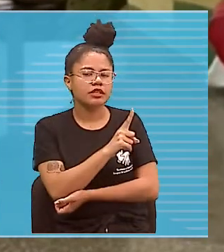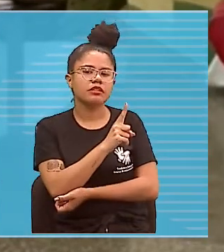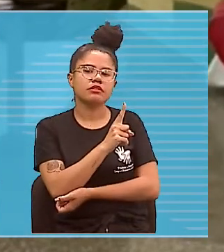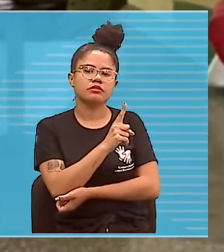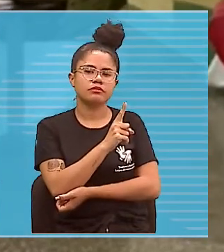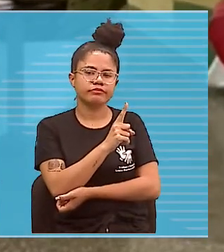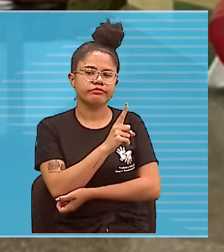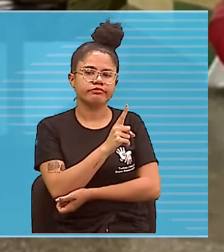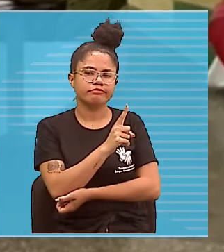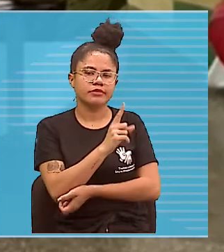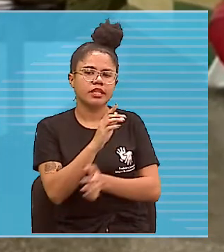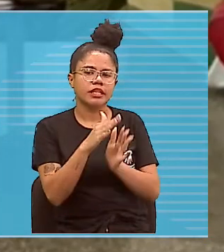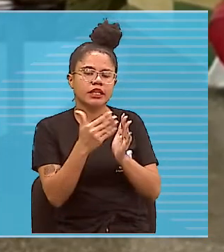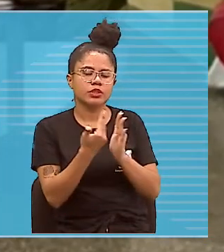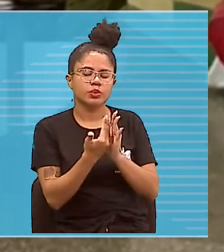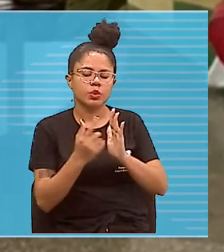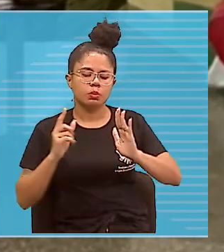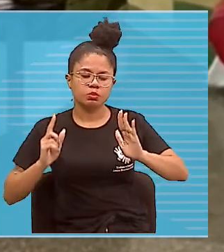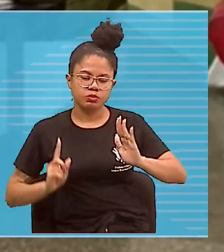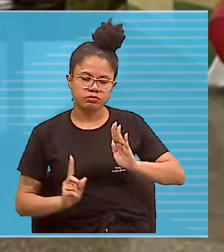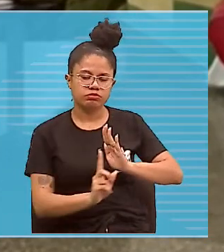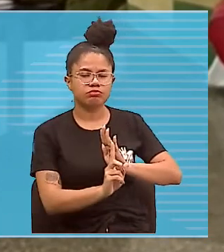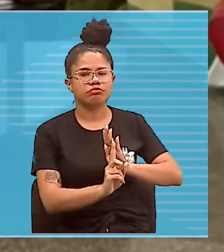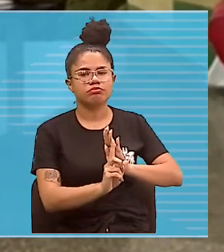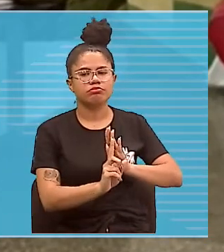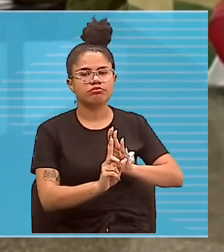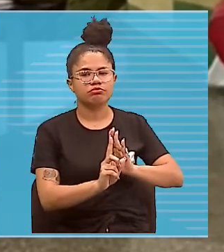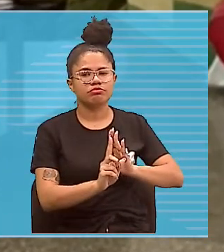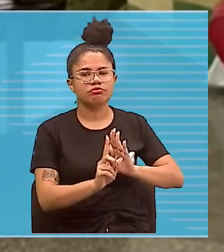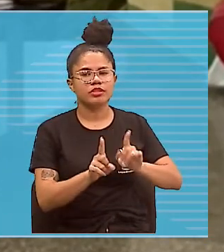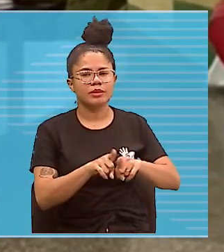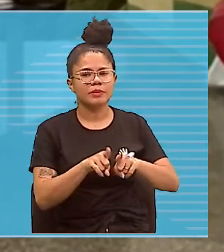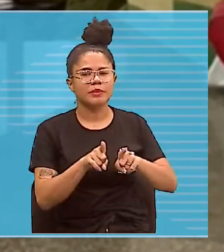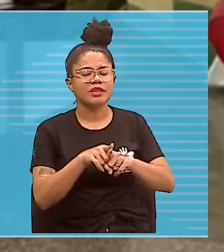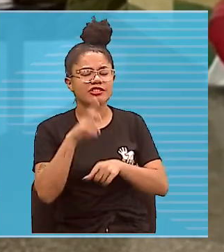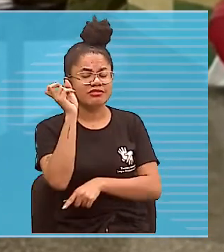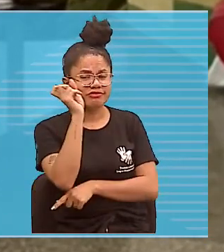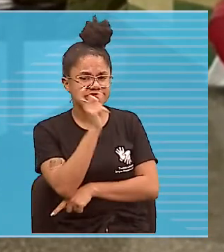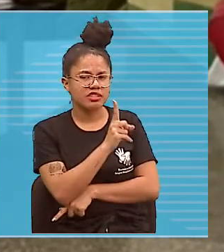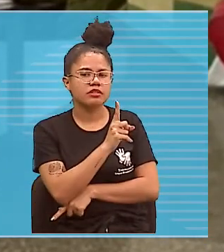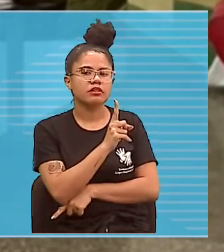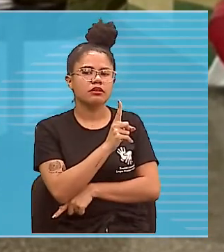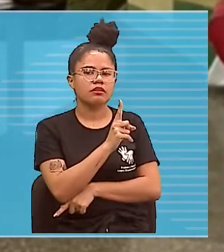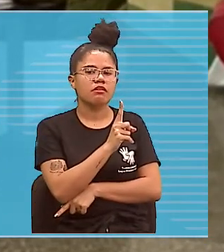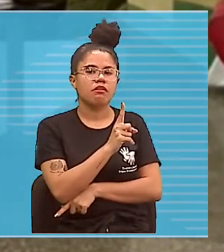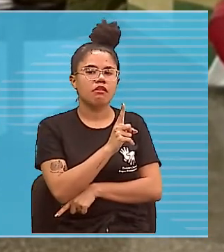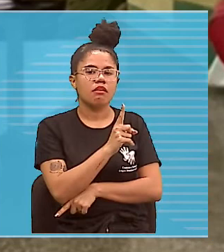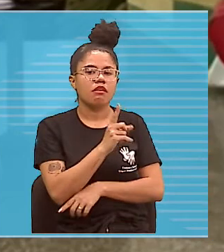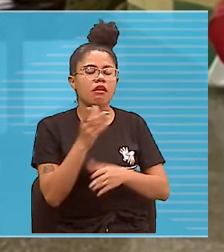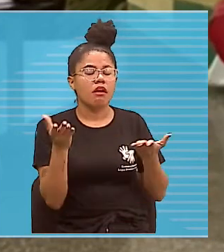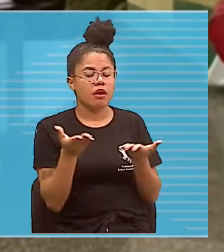hoje é que vocês não parem por meio do caminho, né?